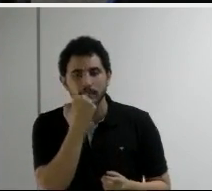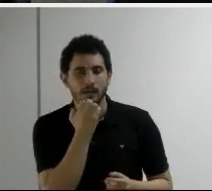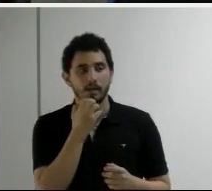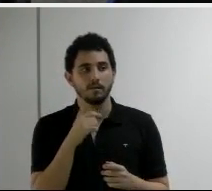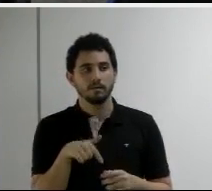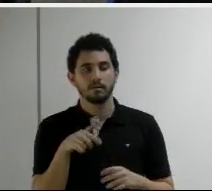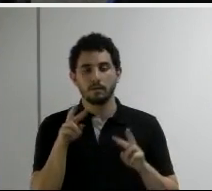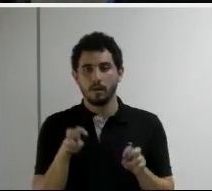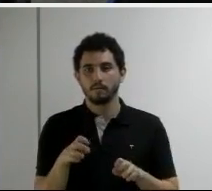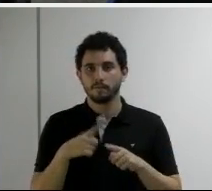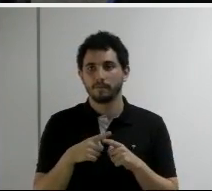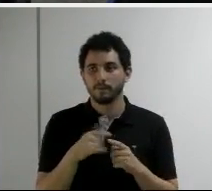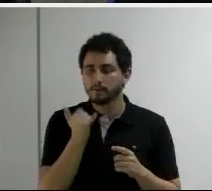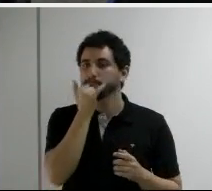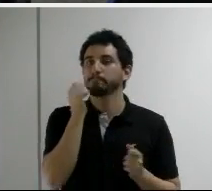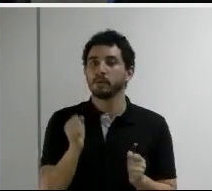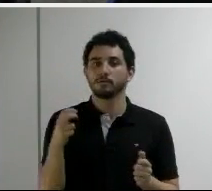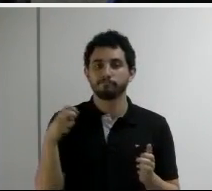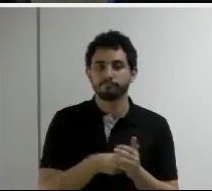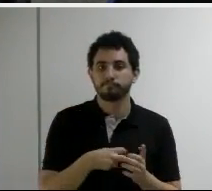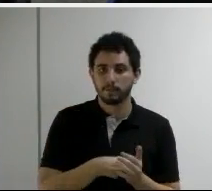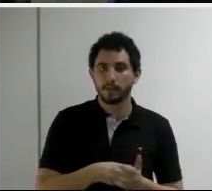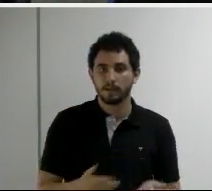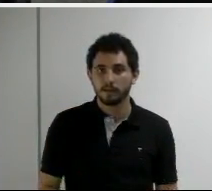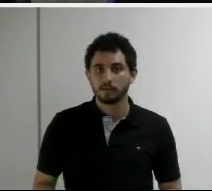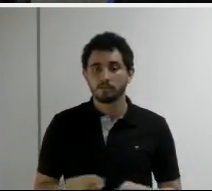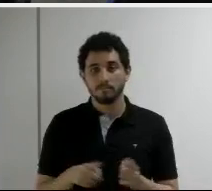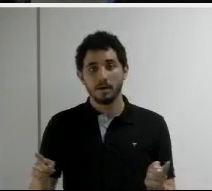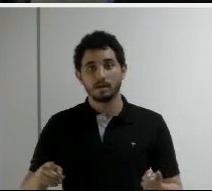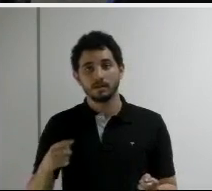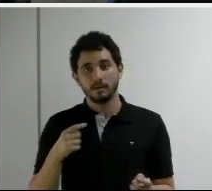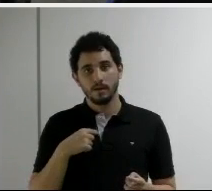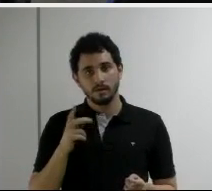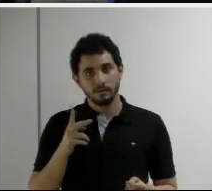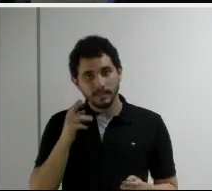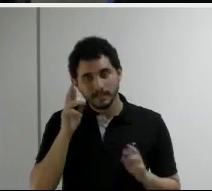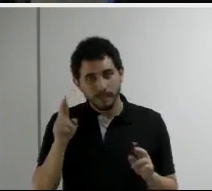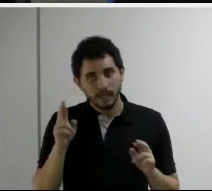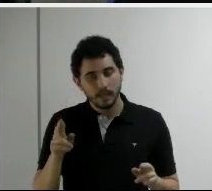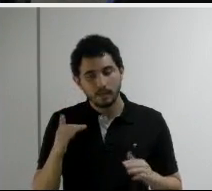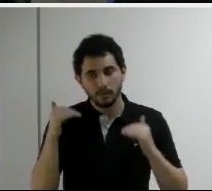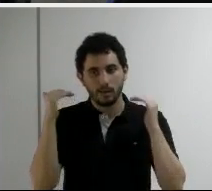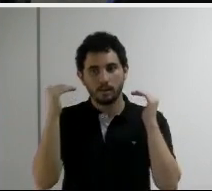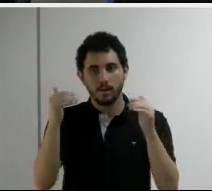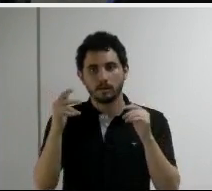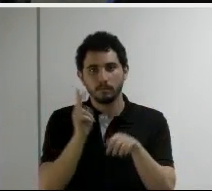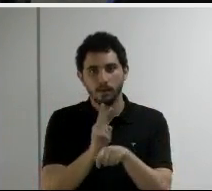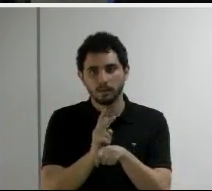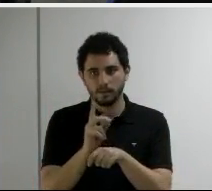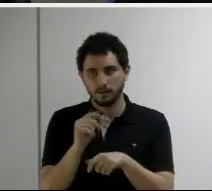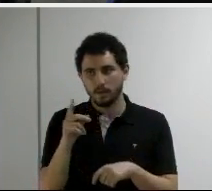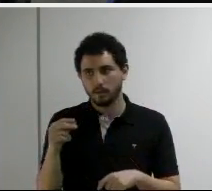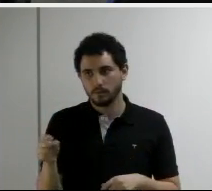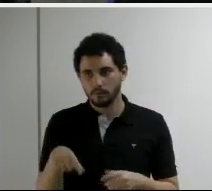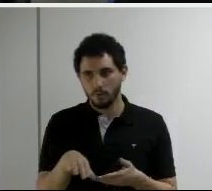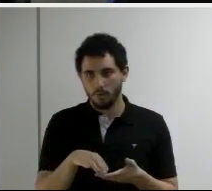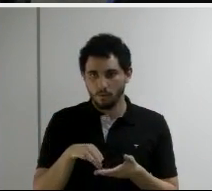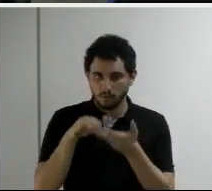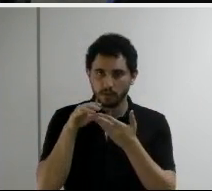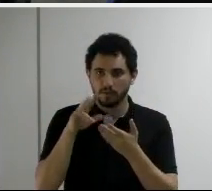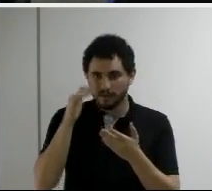até por medo da penalidade. Mas aí eu boto muita esperança na Autoridade de Proteção de Dados e nesse conselho que vai